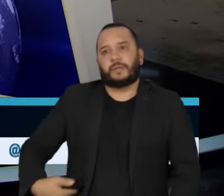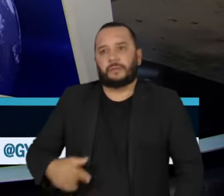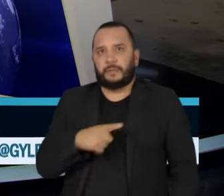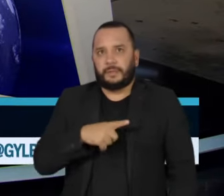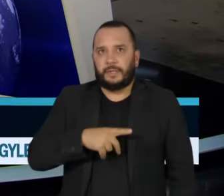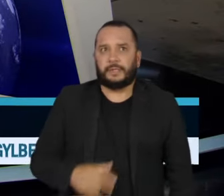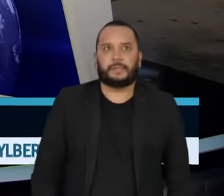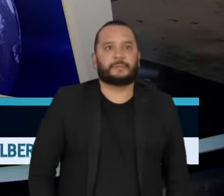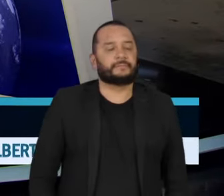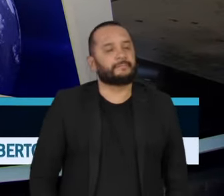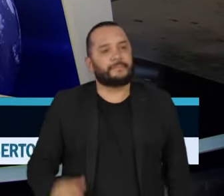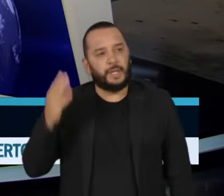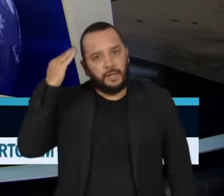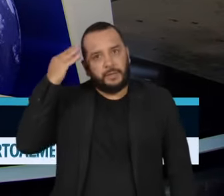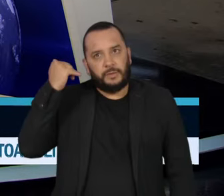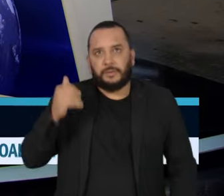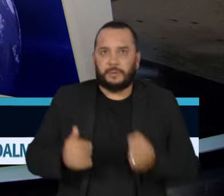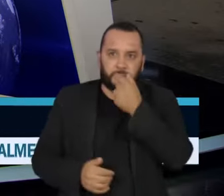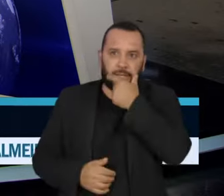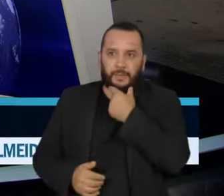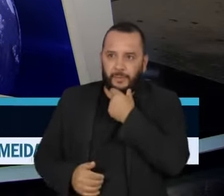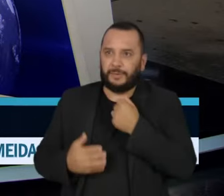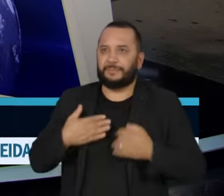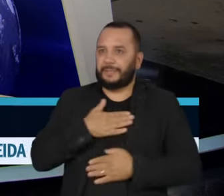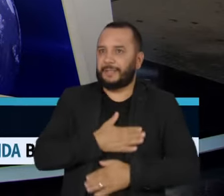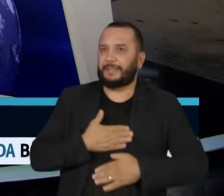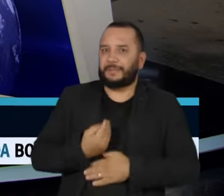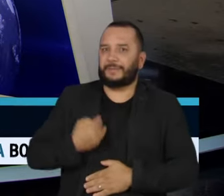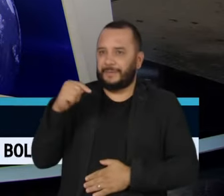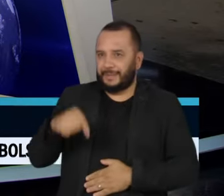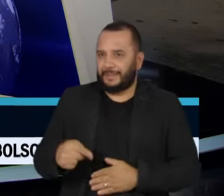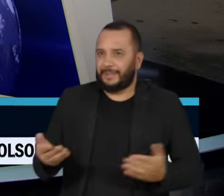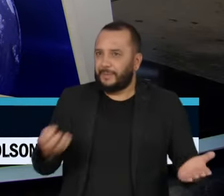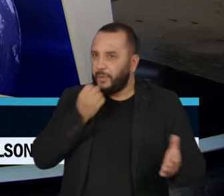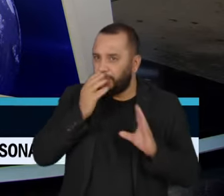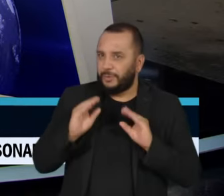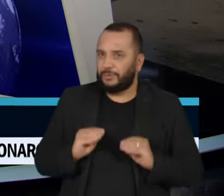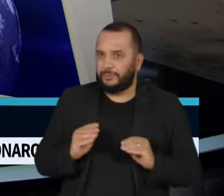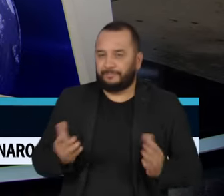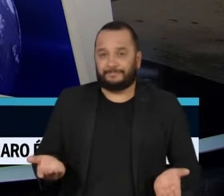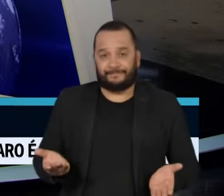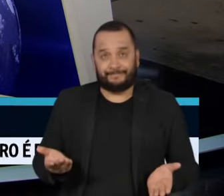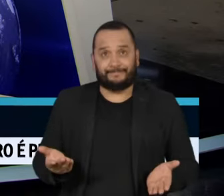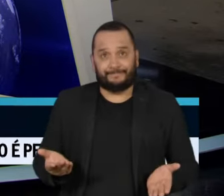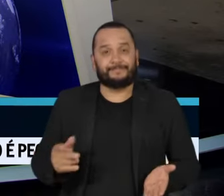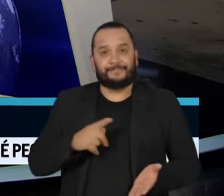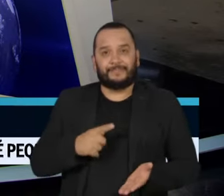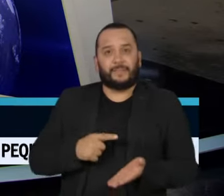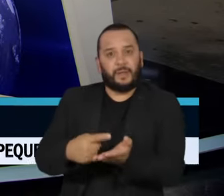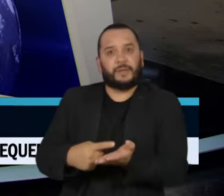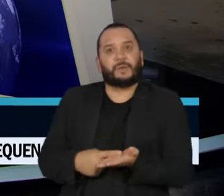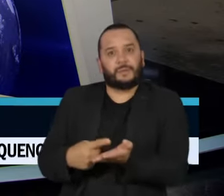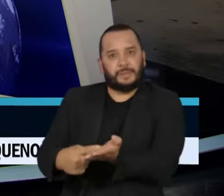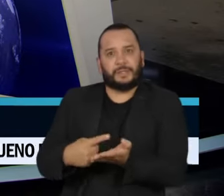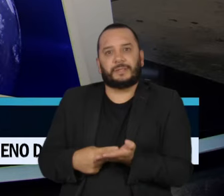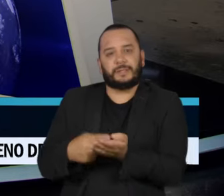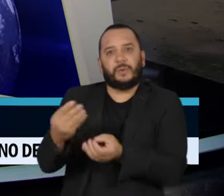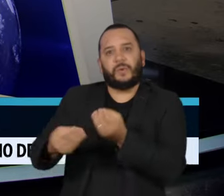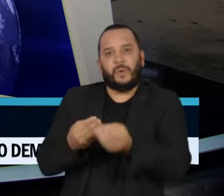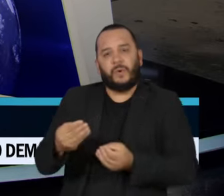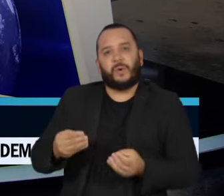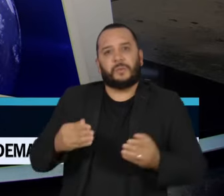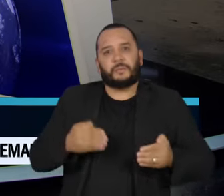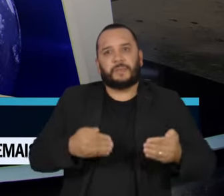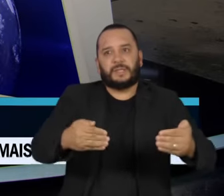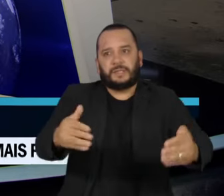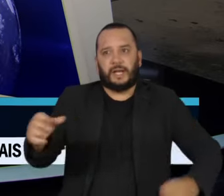Ayrton Sakamoto, prazer tê-los aqui hoje com a gente. Boa noite. E seguem as negociações para os ministérios, não é?